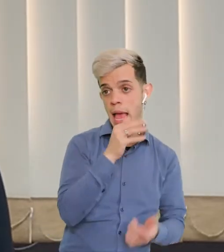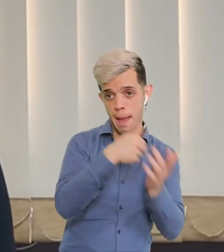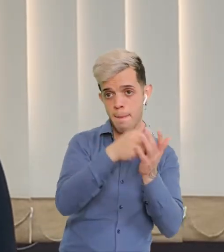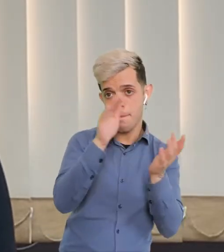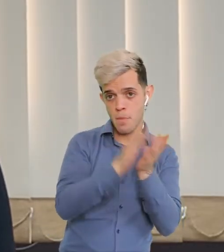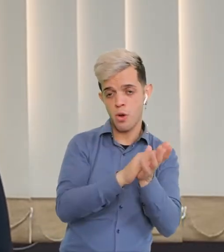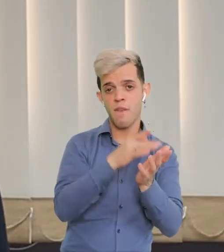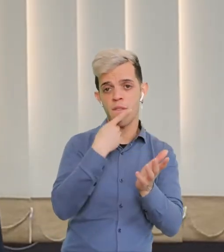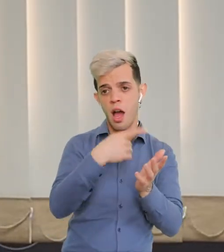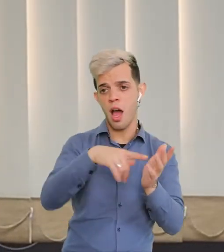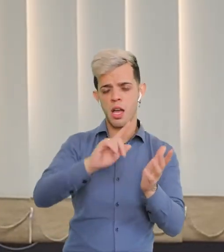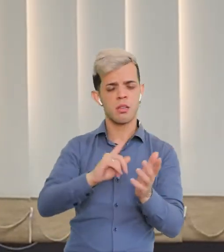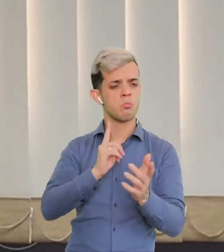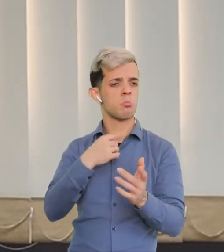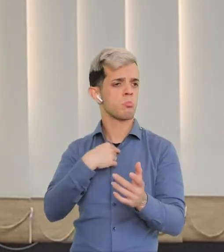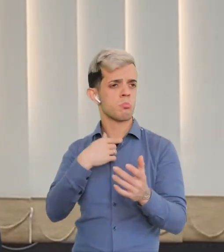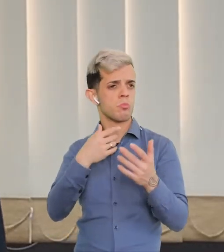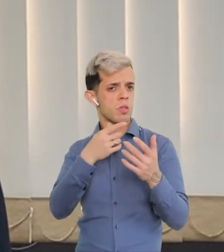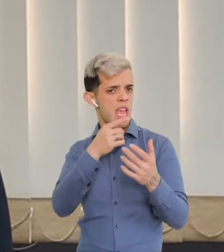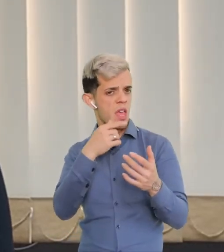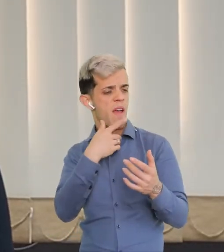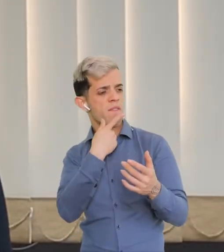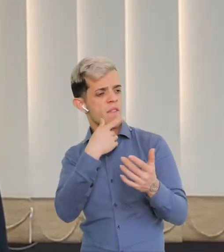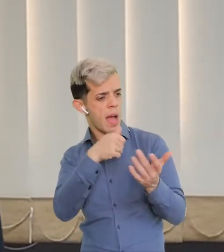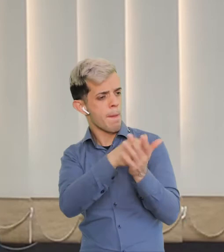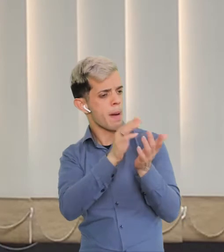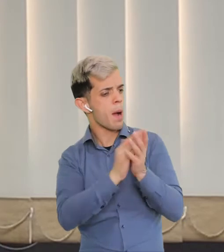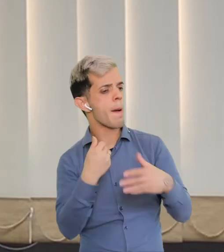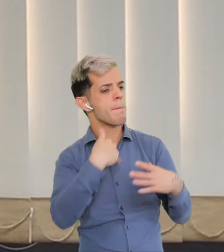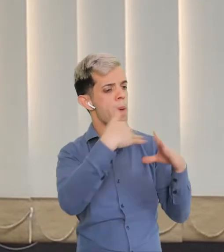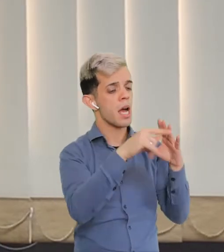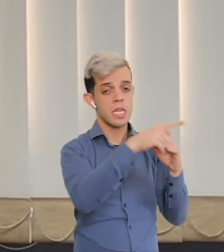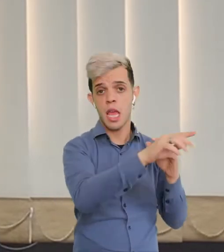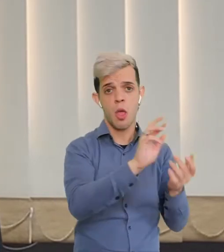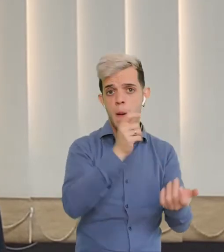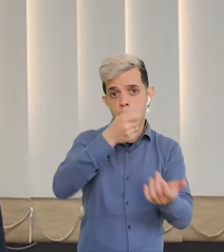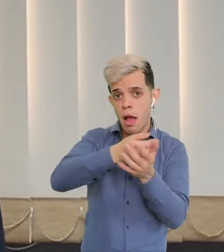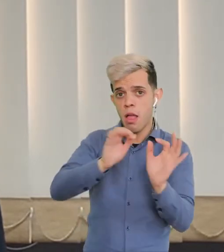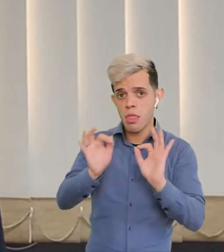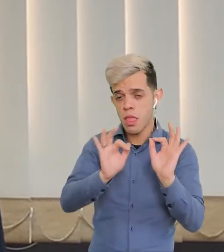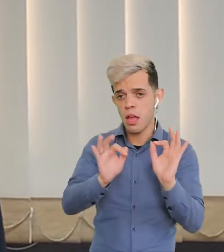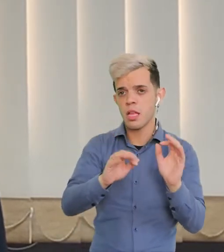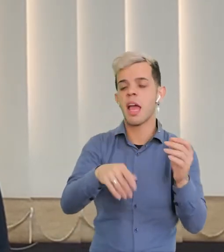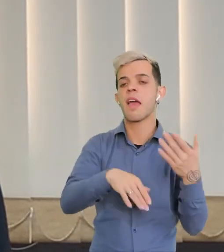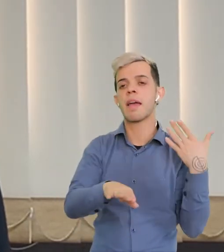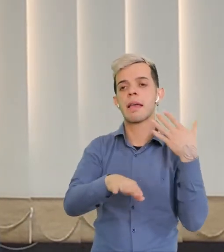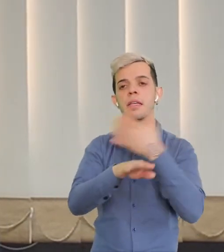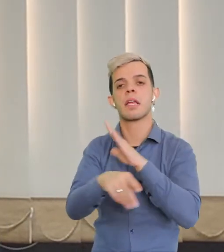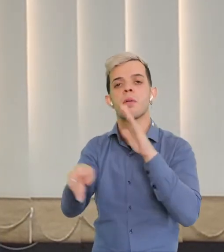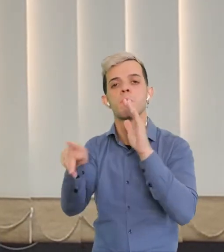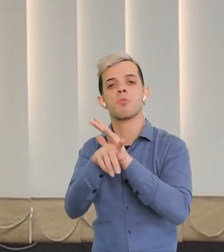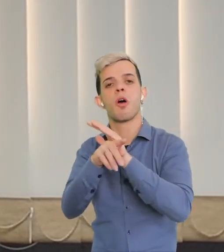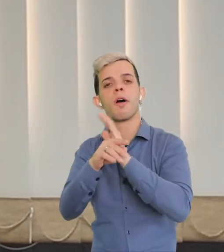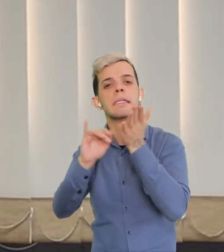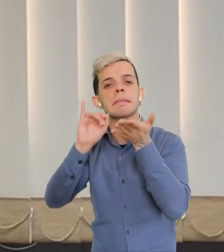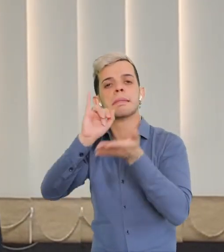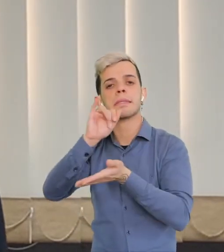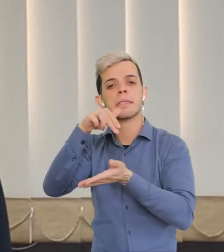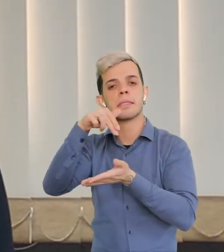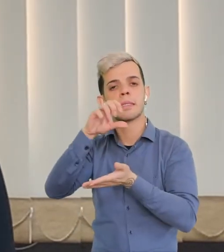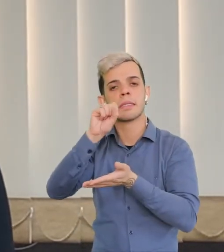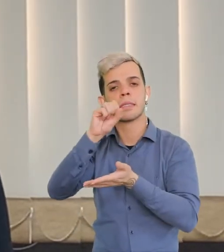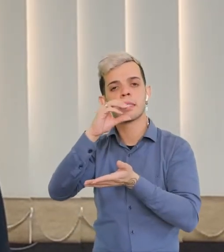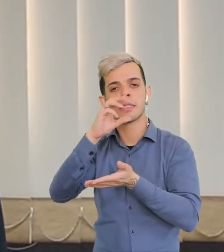na decisão não for paga, ela vai ser encaminhada para inscrição em dívida ativa através da